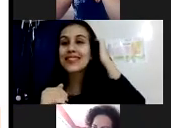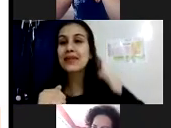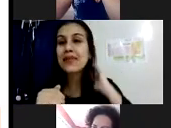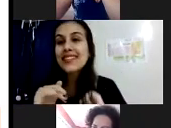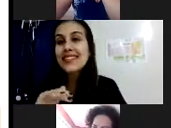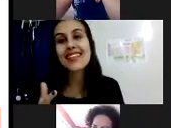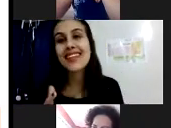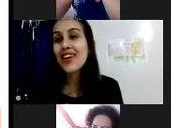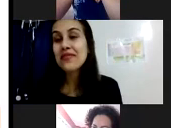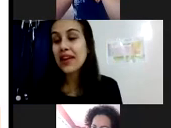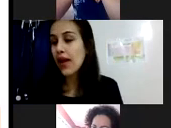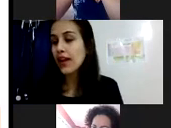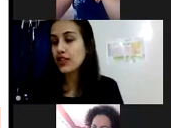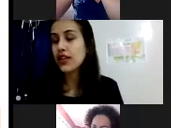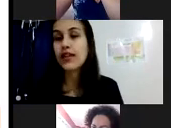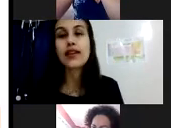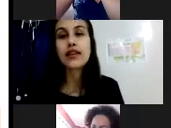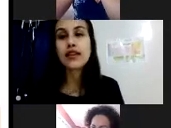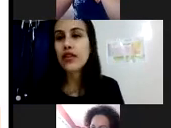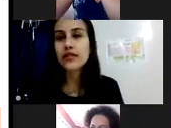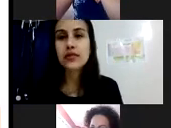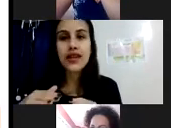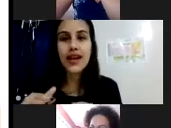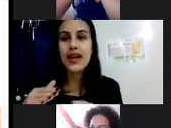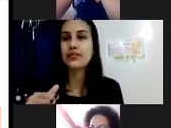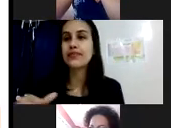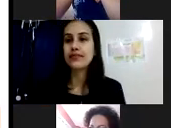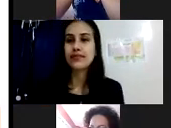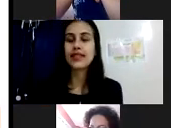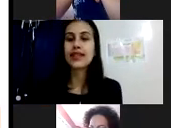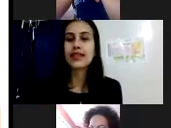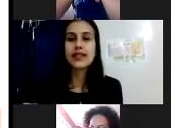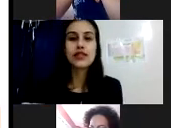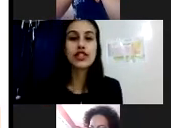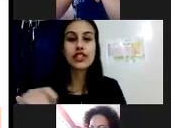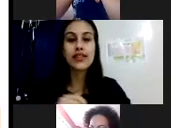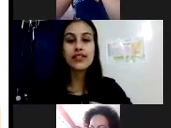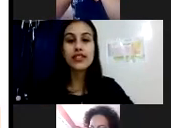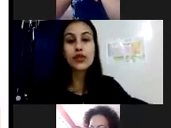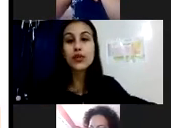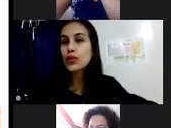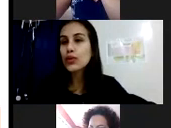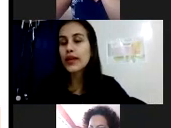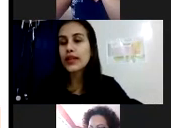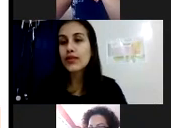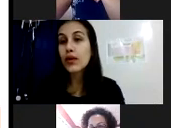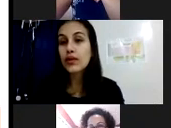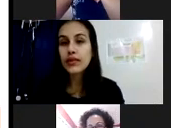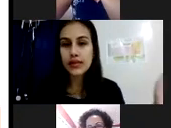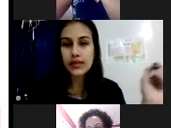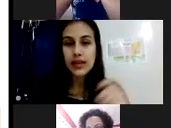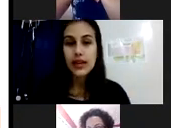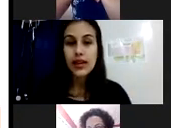que pode ser mais frequente. Idosos caem, tá? Então, a gente tem que fazer de tudo para que isso